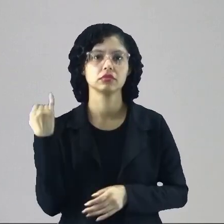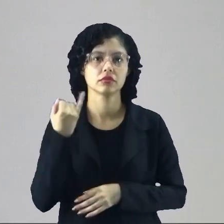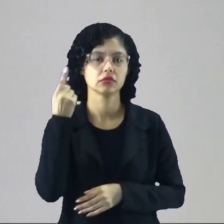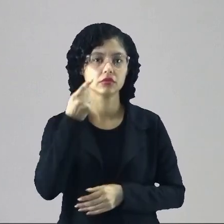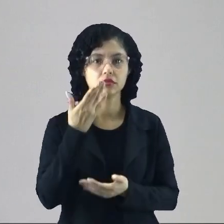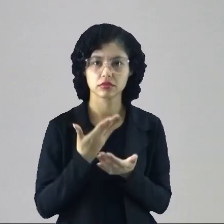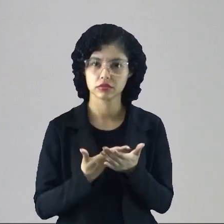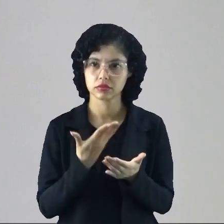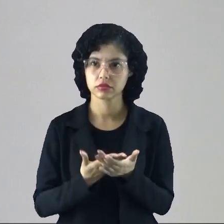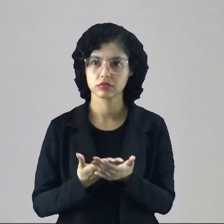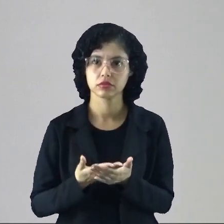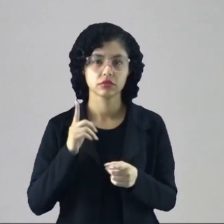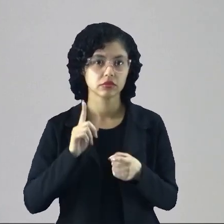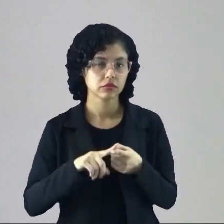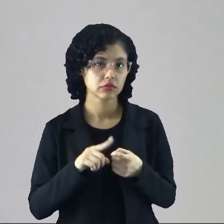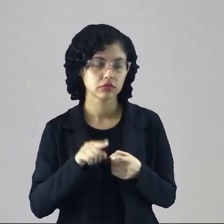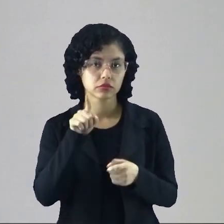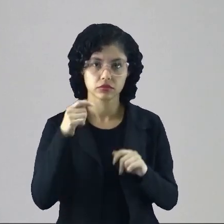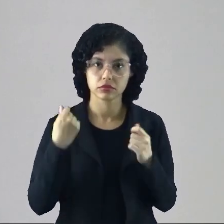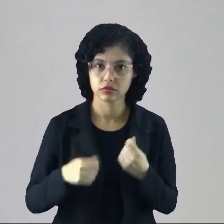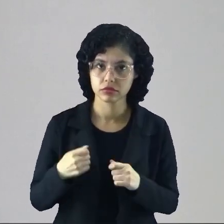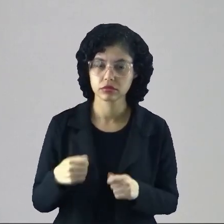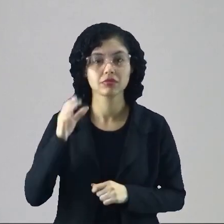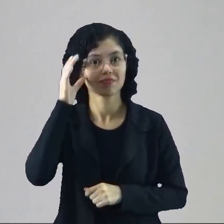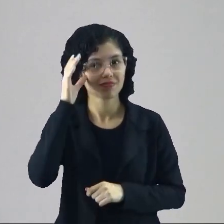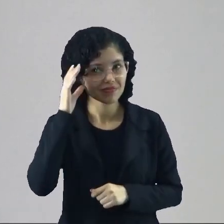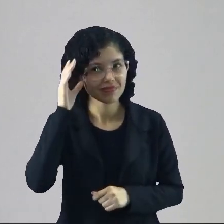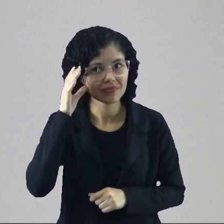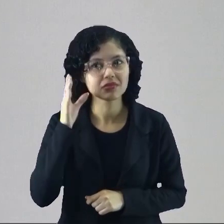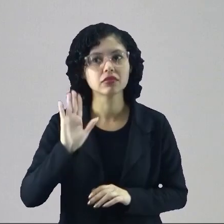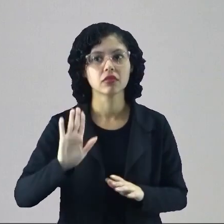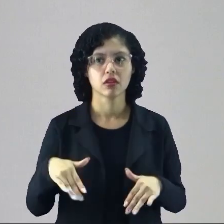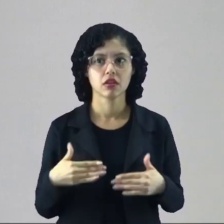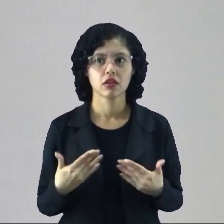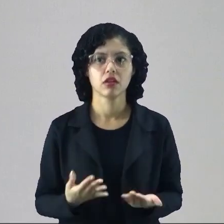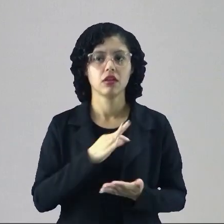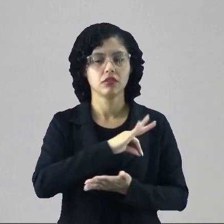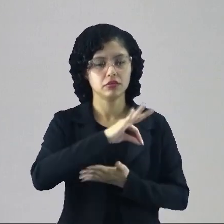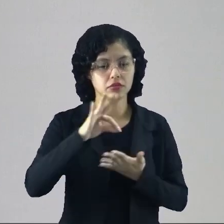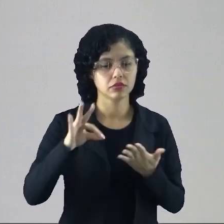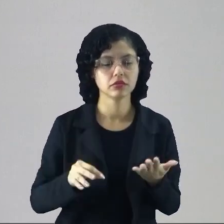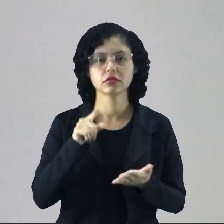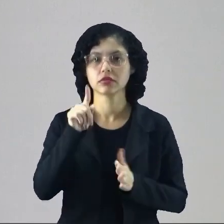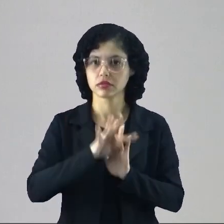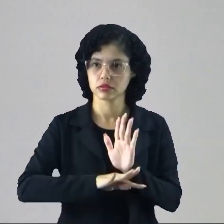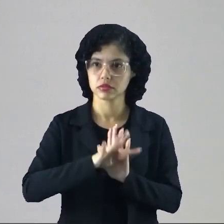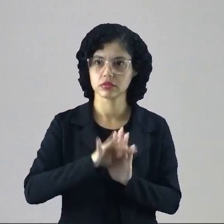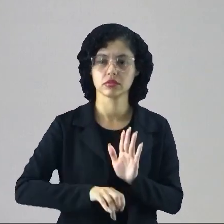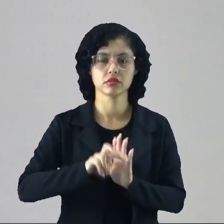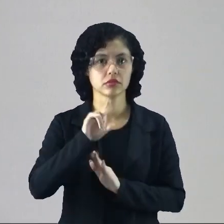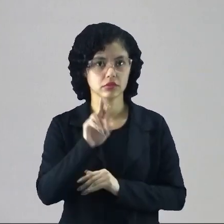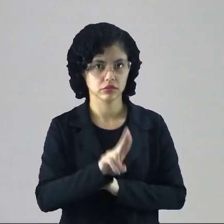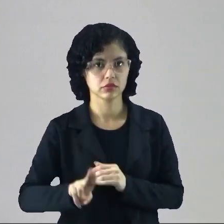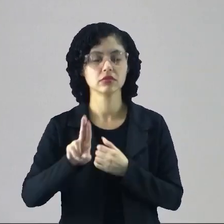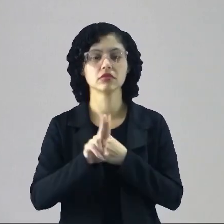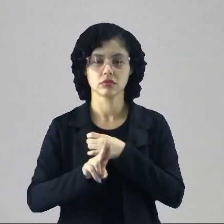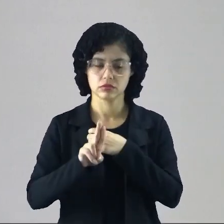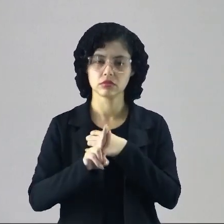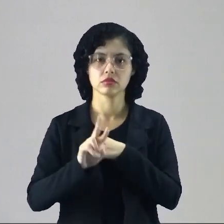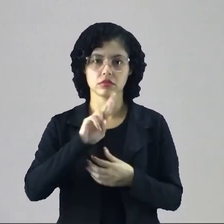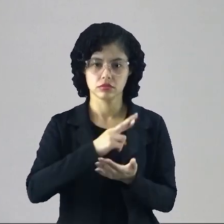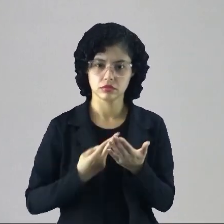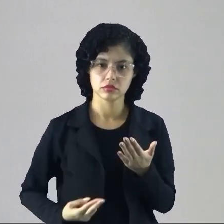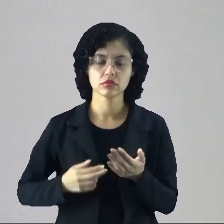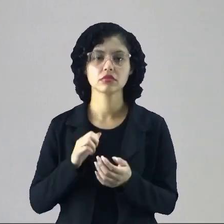é importante você estudar porque que você precisa ter consciência de qual tipologia você vai utilizar na sua redação que